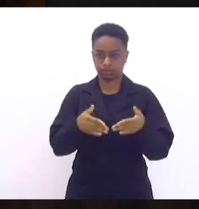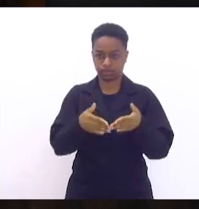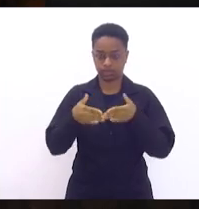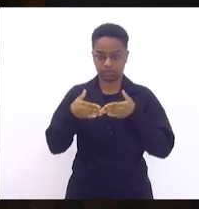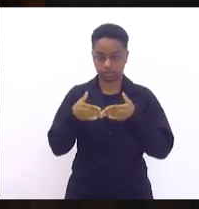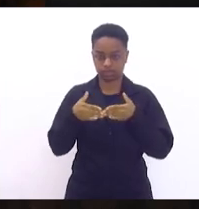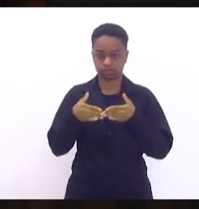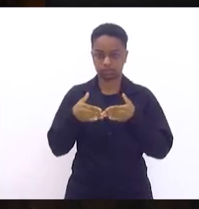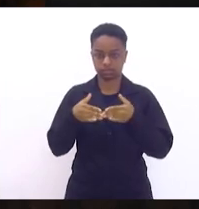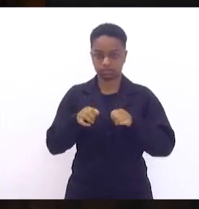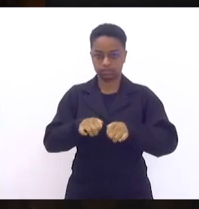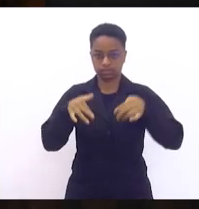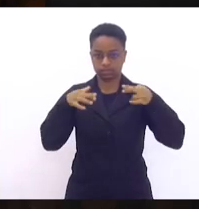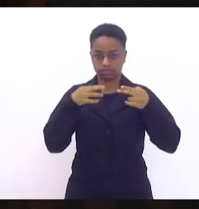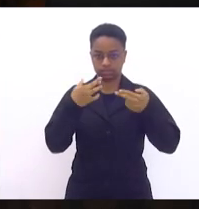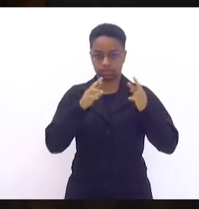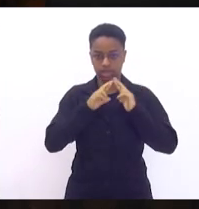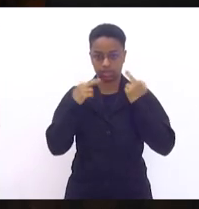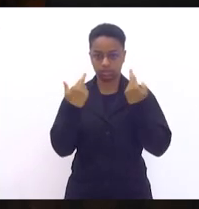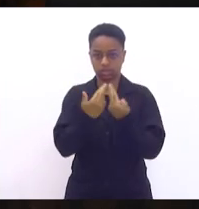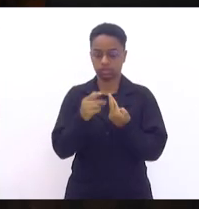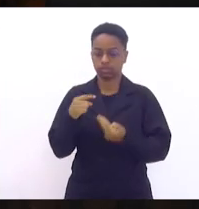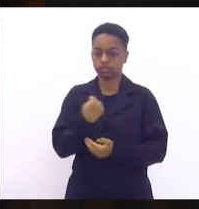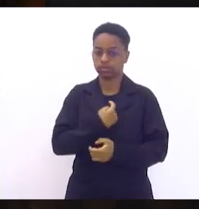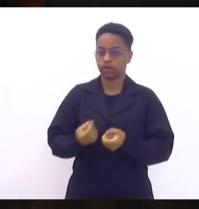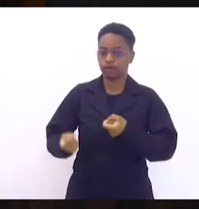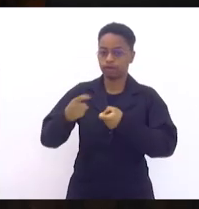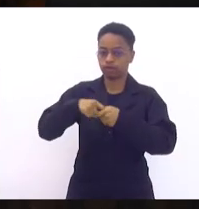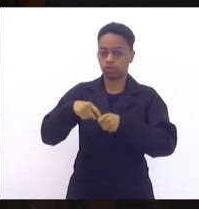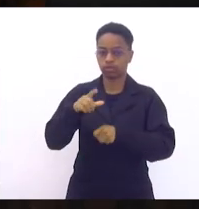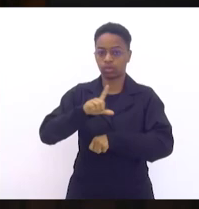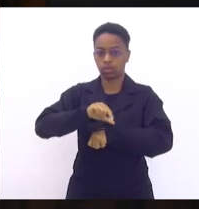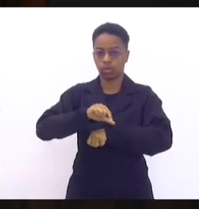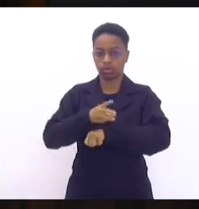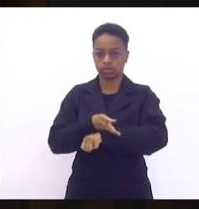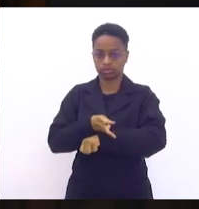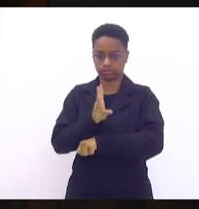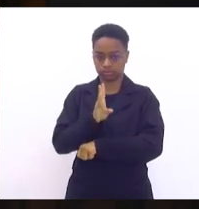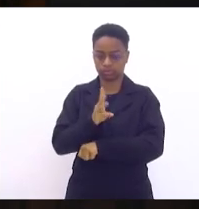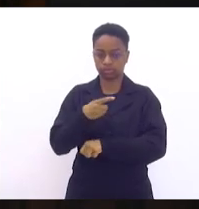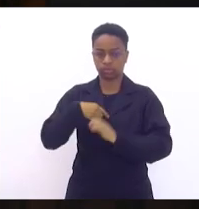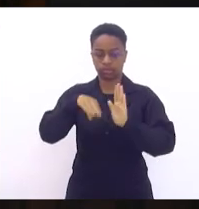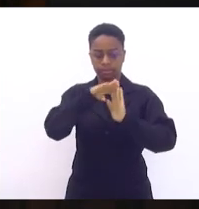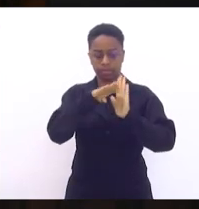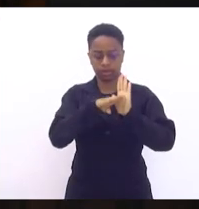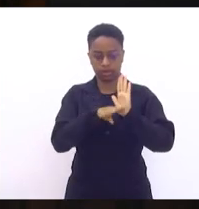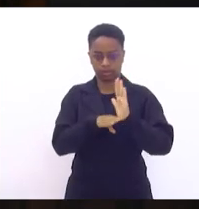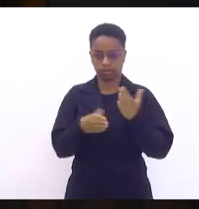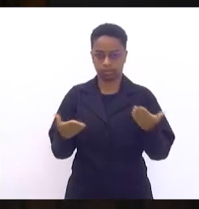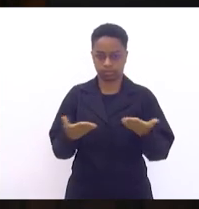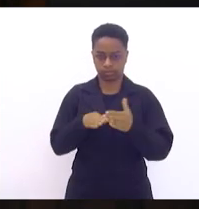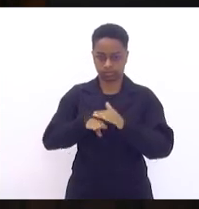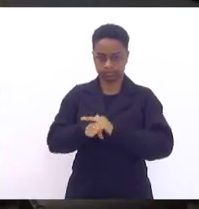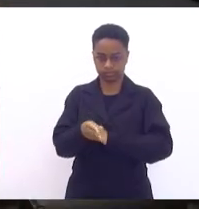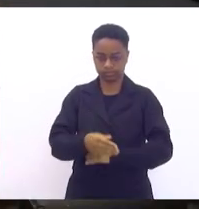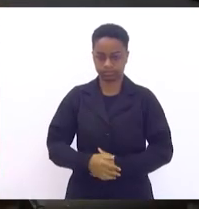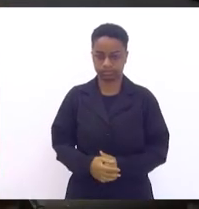suspensa a sessão. Voltamos às 15 horas com a ordem do dia.